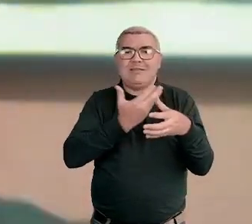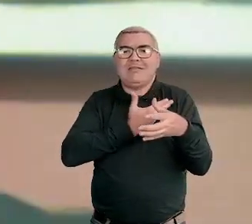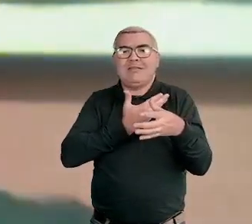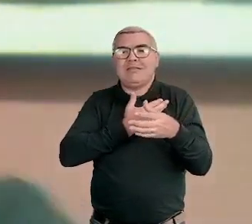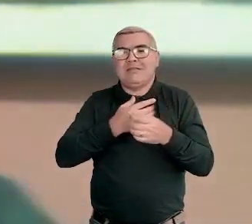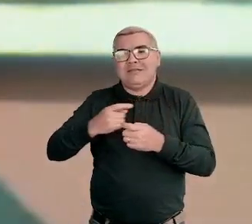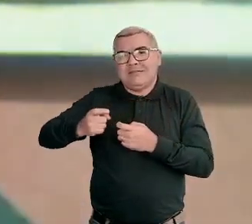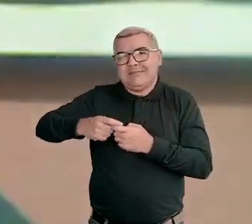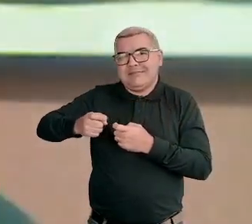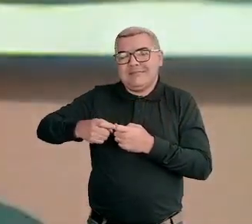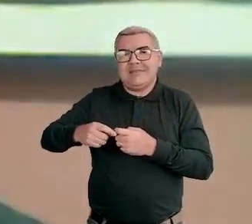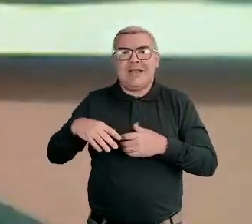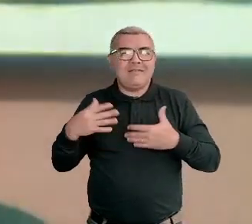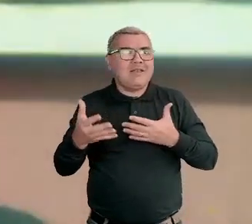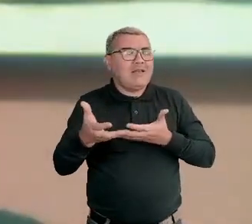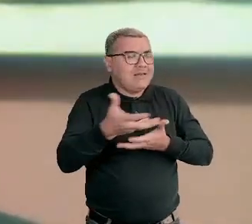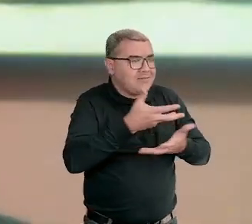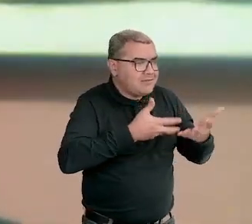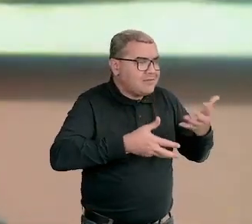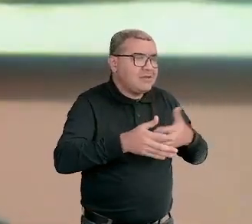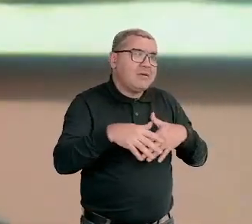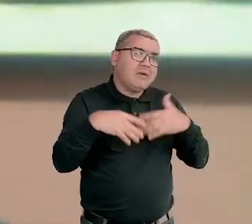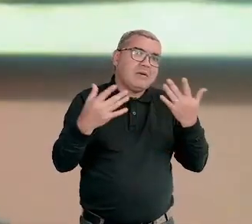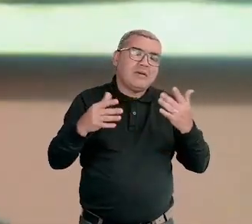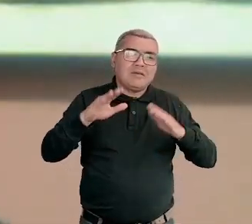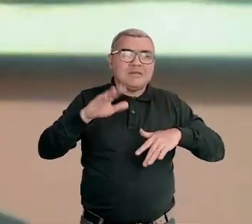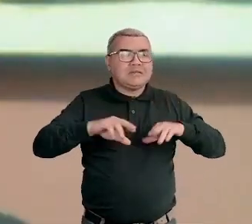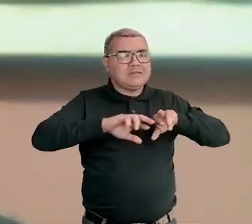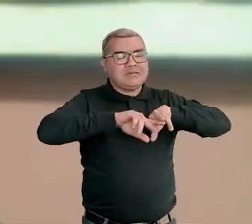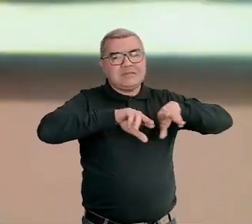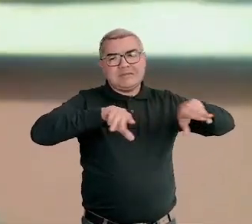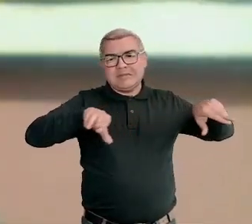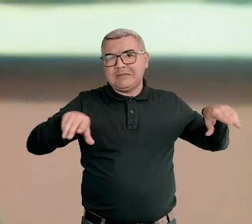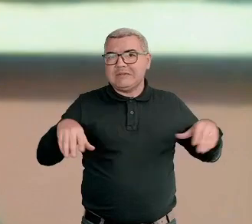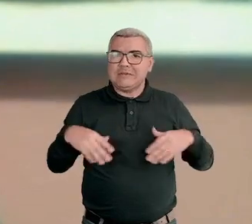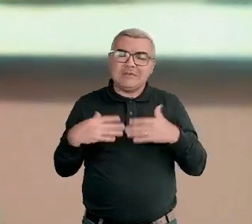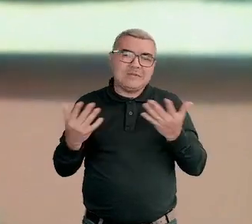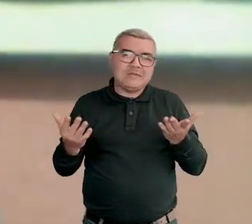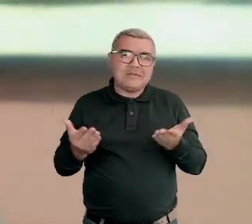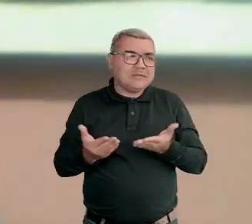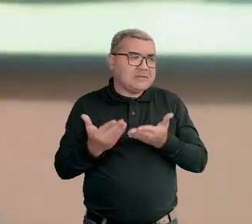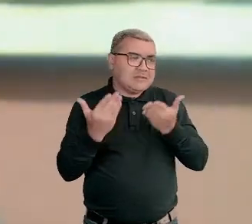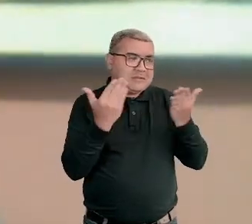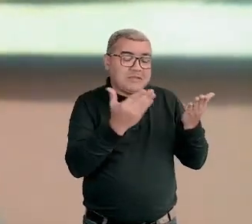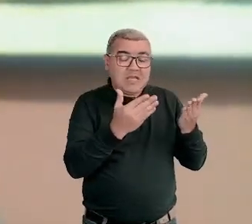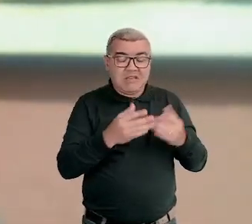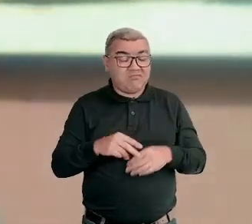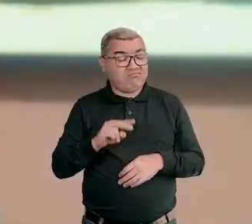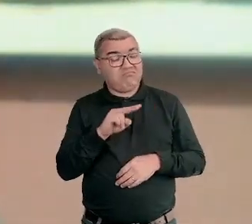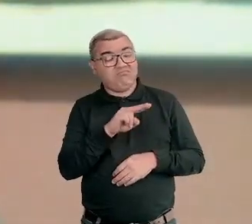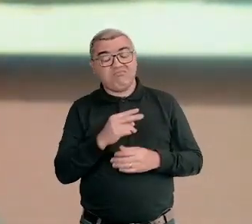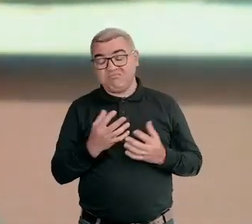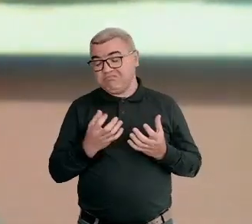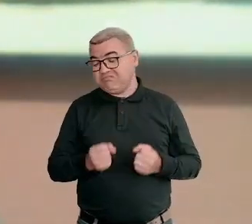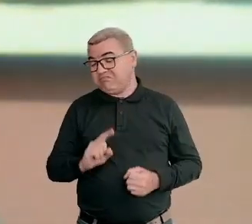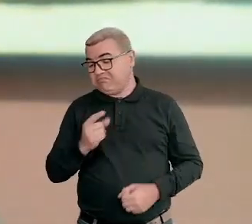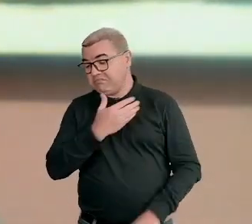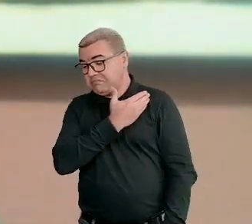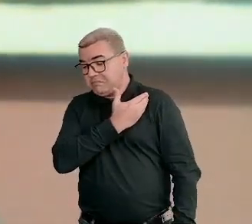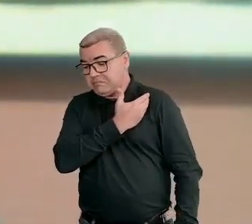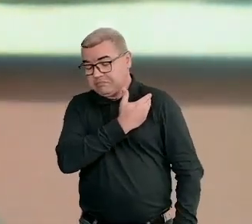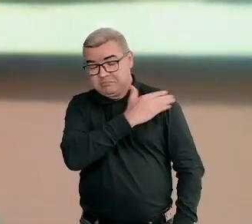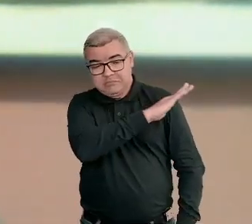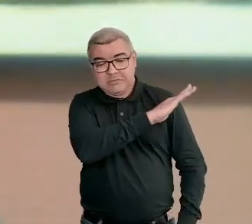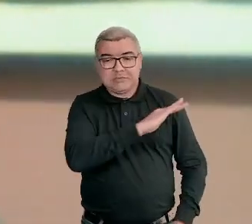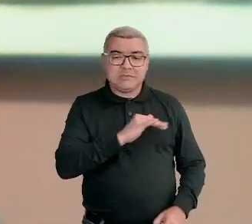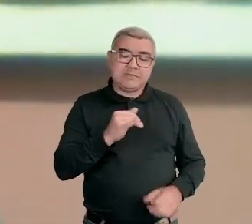grade curricular, até relações, até na própria diversidade, daquilo que nós não aceitamos, né? Como nós